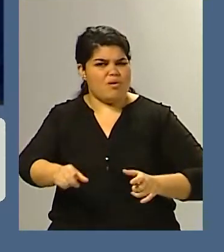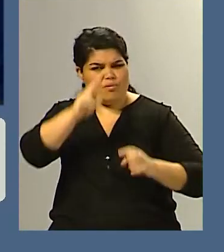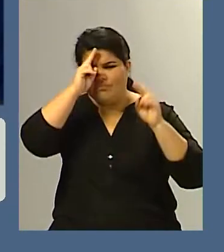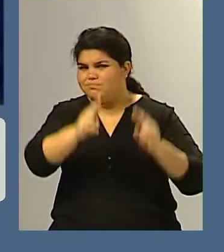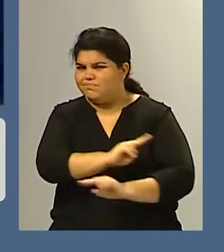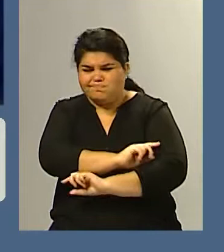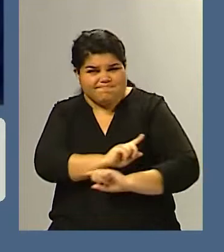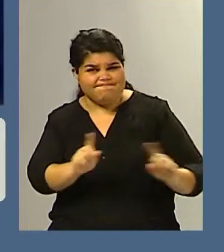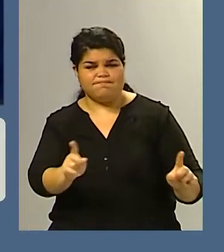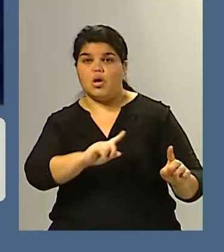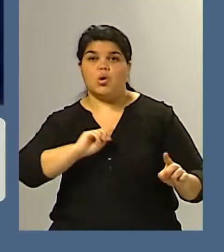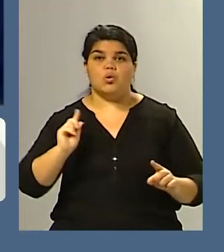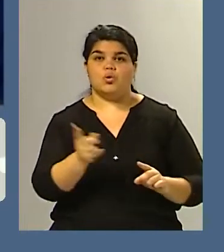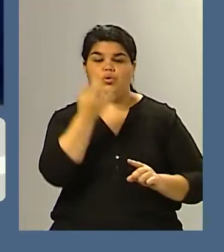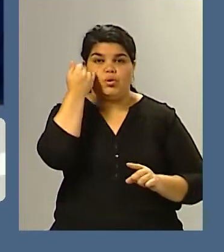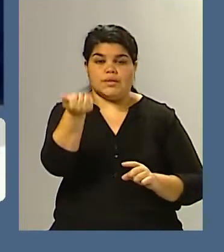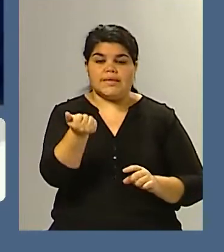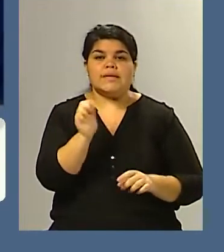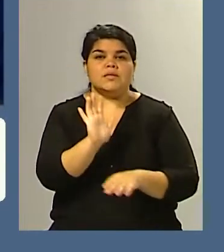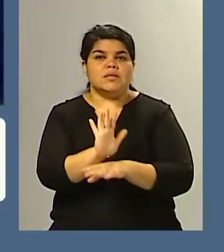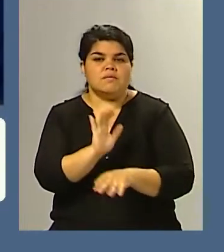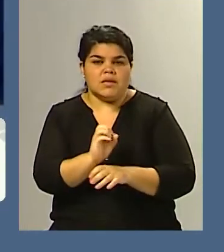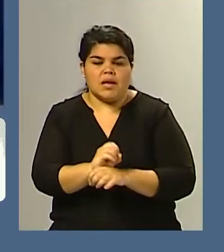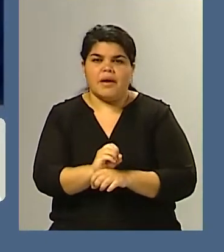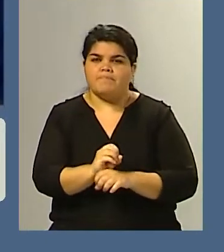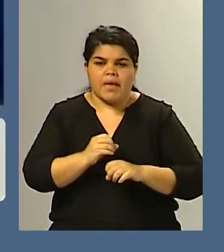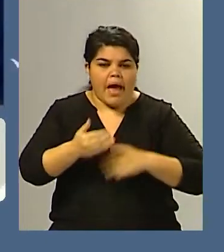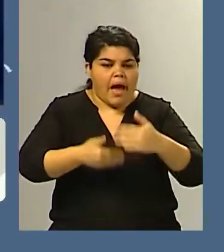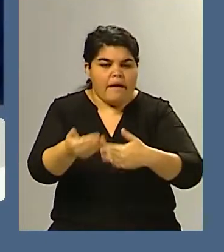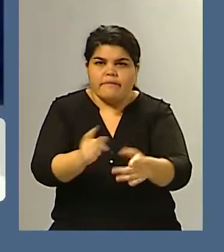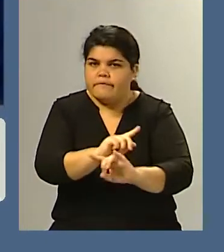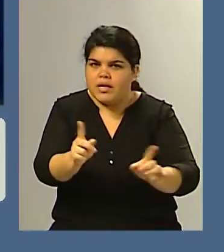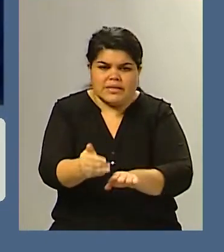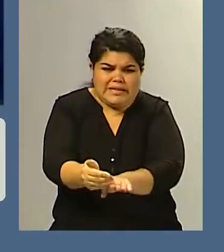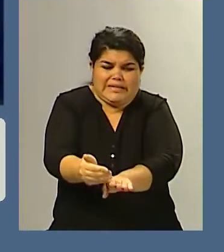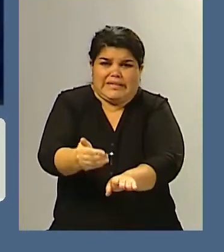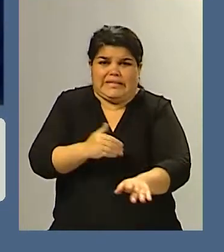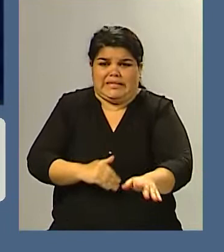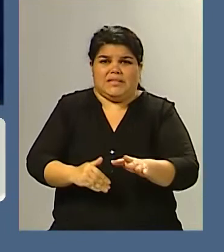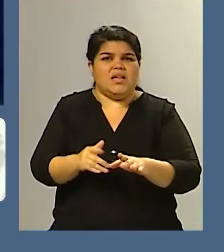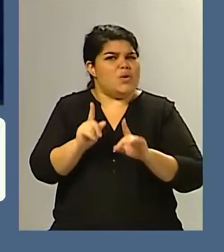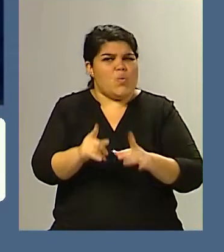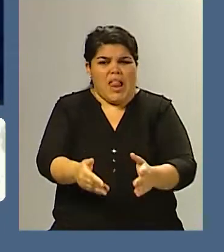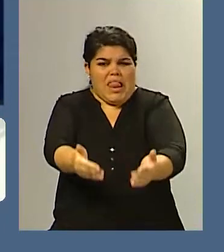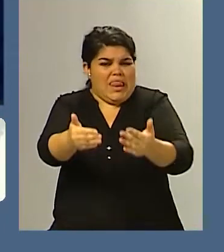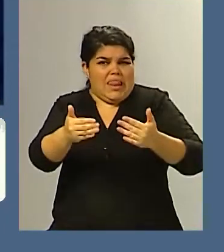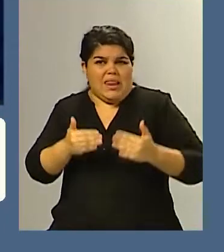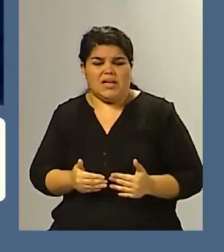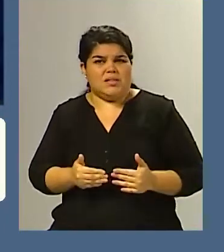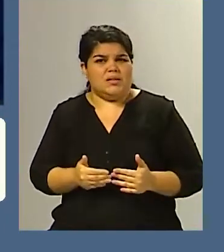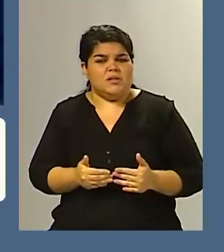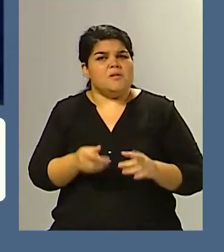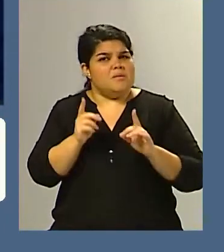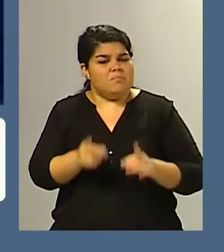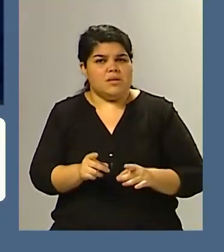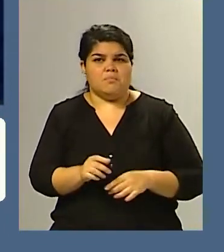la cual hubo retrocesos, los más fuertes retrocesos en su historia. El presidente estimuló o